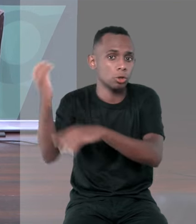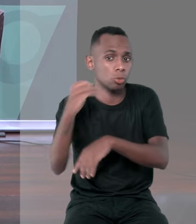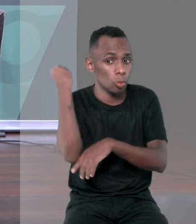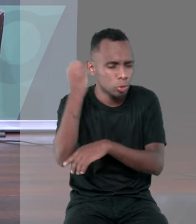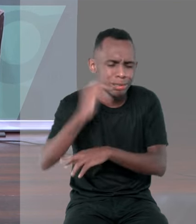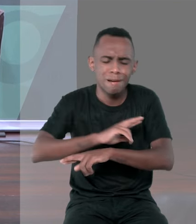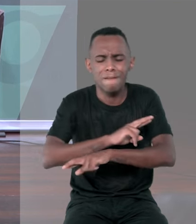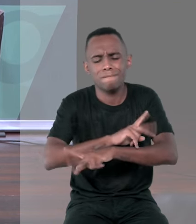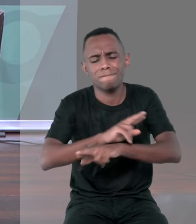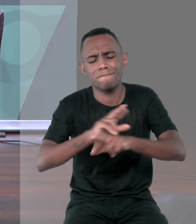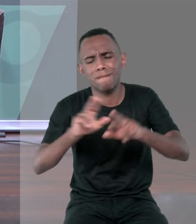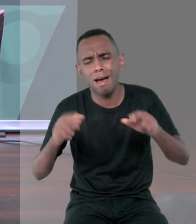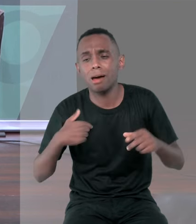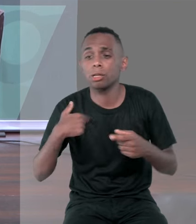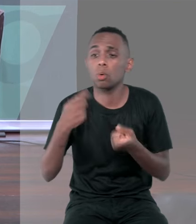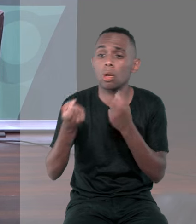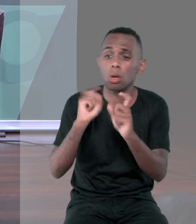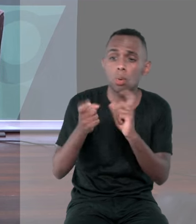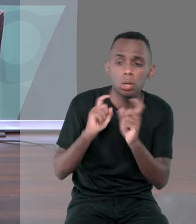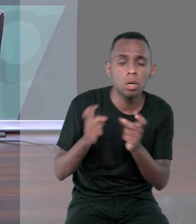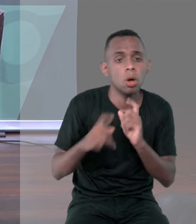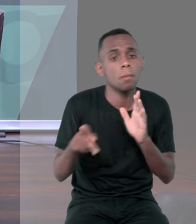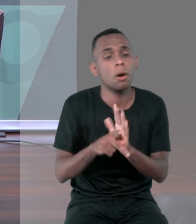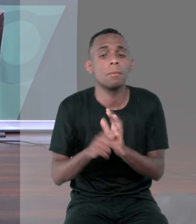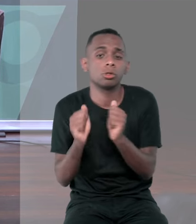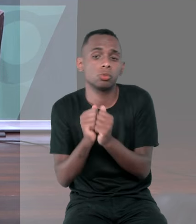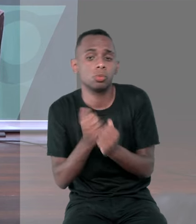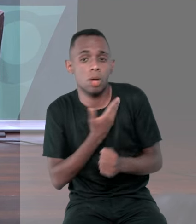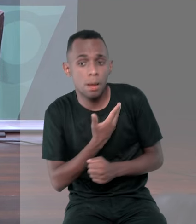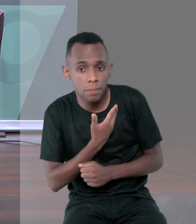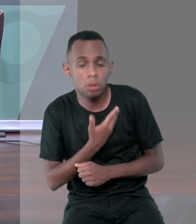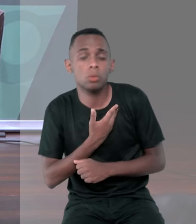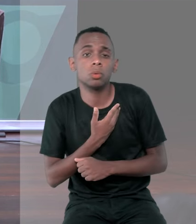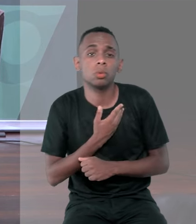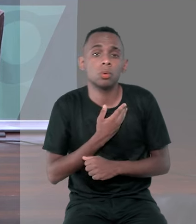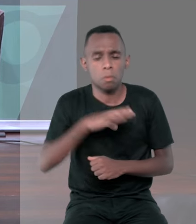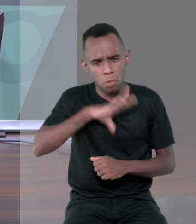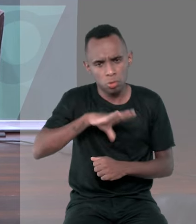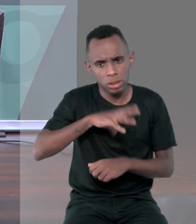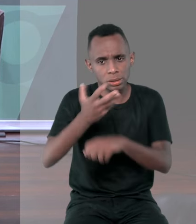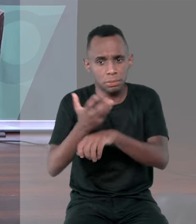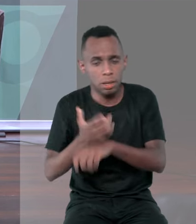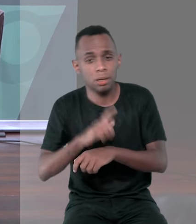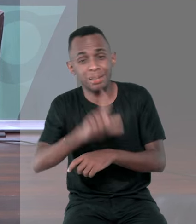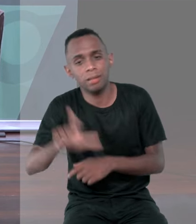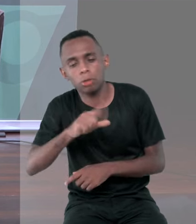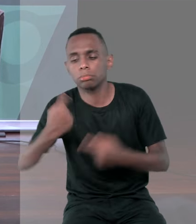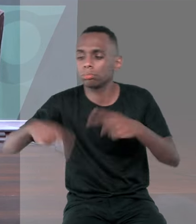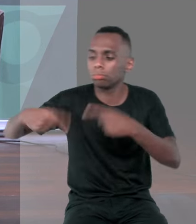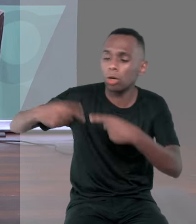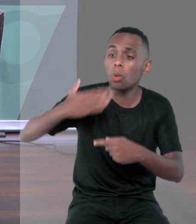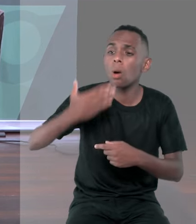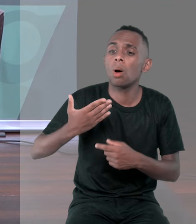Várias vezes eu fiz essas reuniões com os meus colegas de língua portuguesa e literatura, e a gente discutia quais livros a gente ia